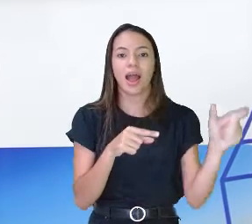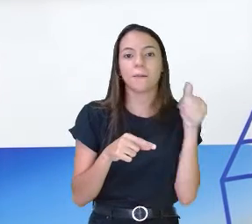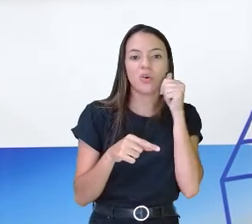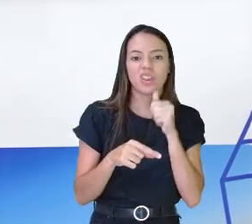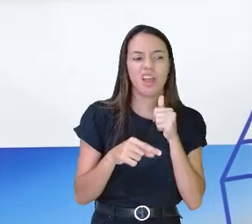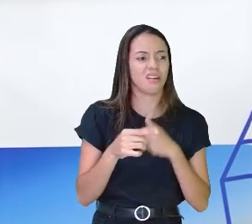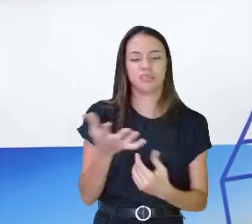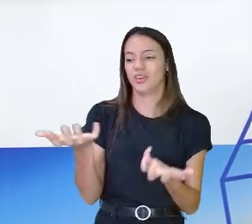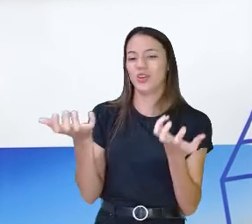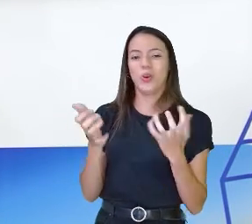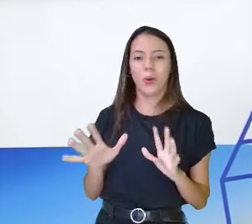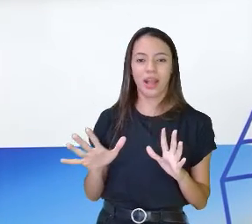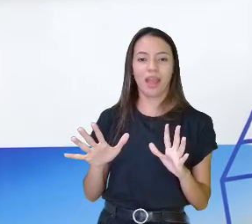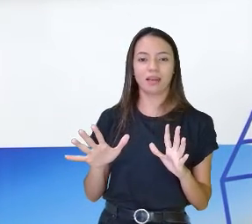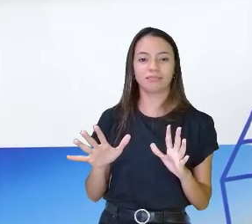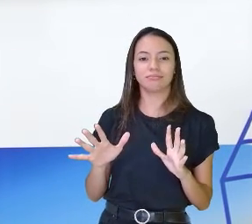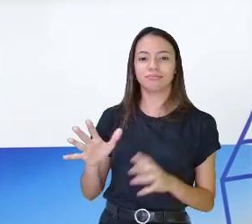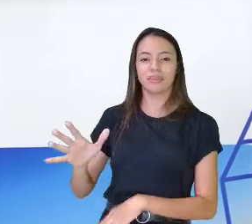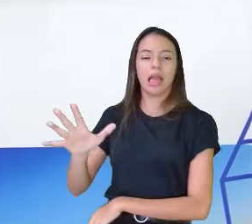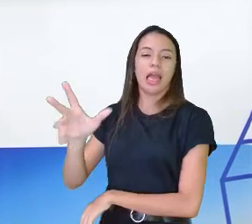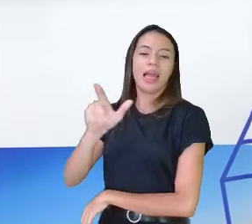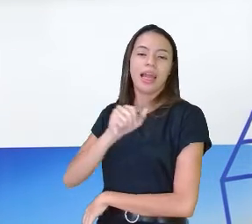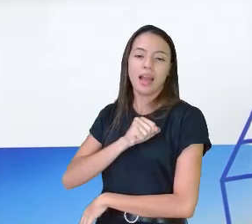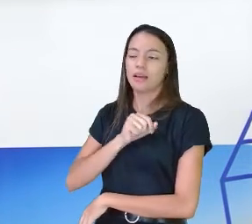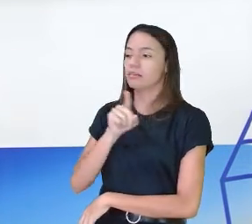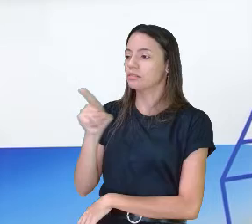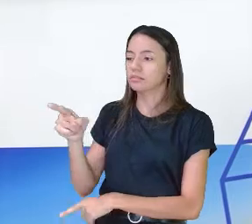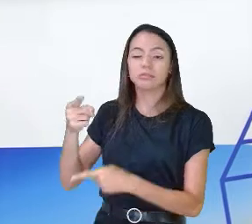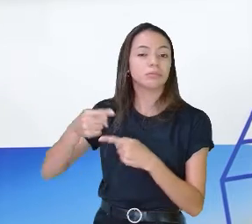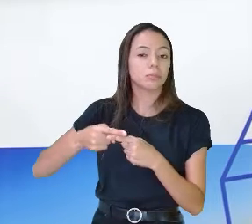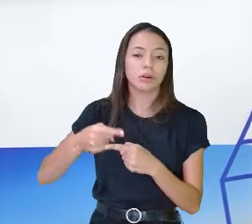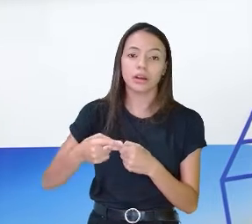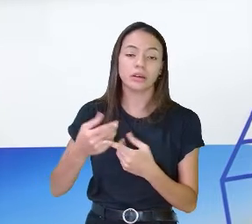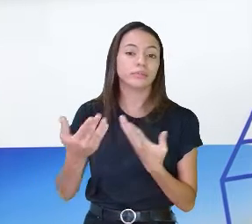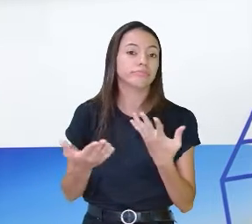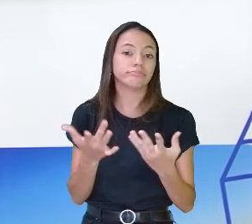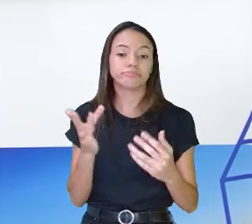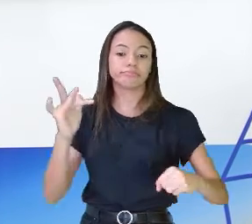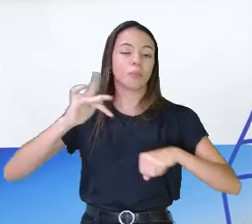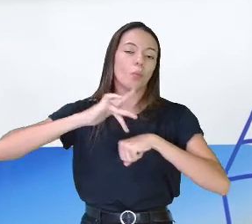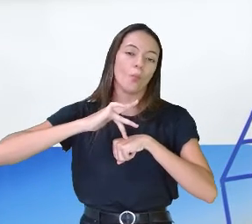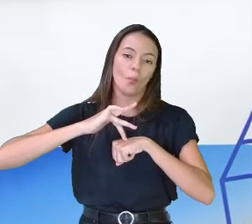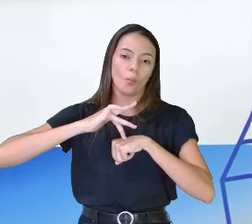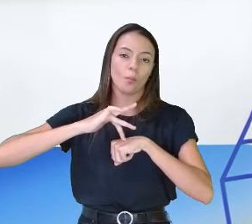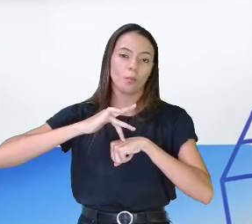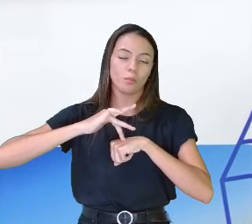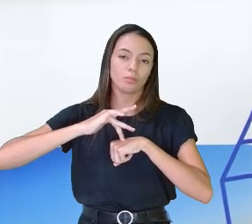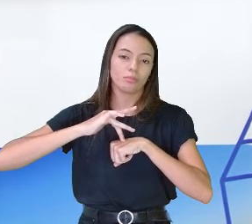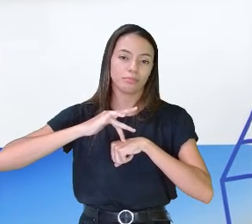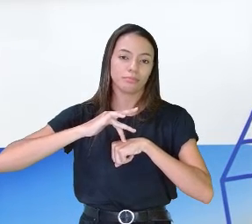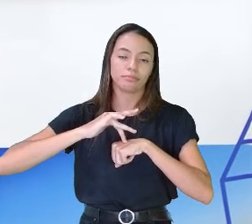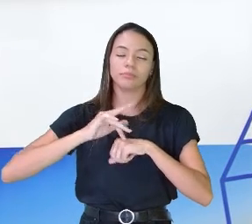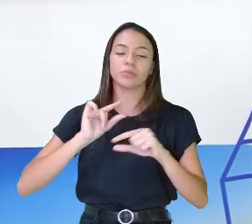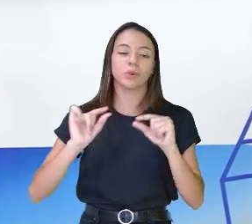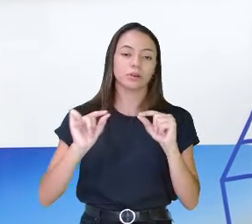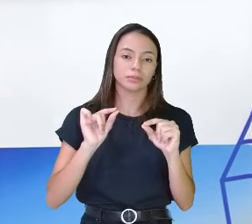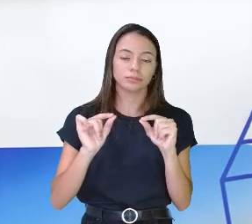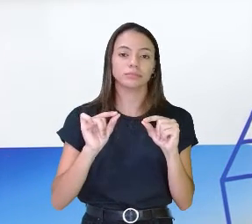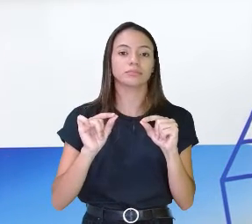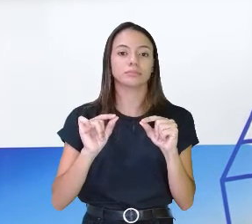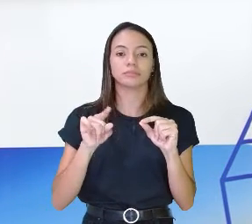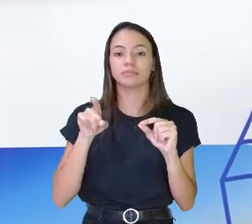Então, aqui é uma ironia pela própria situação, pelo amor, é uma ironia sobre o amor